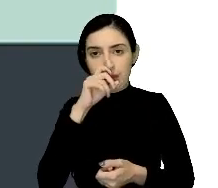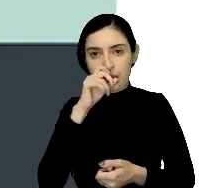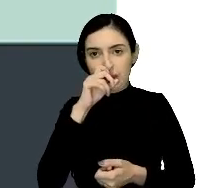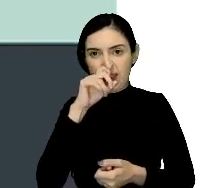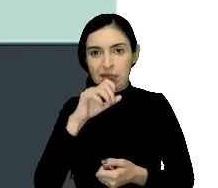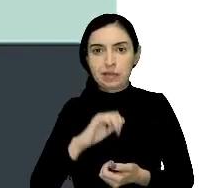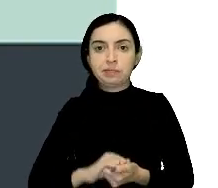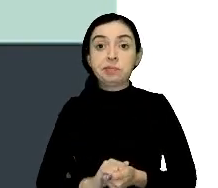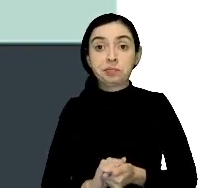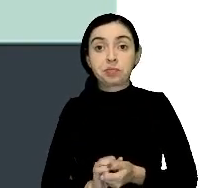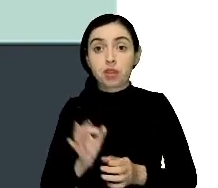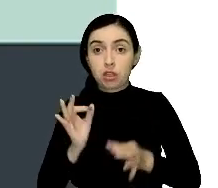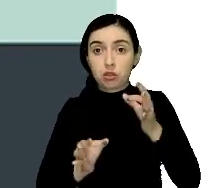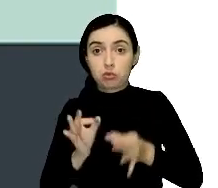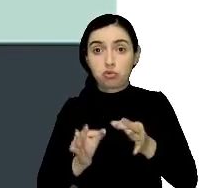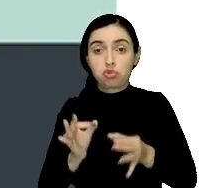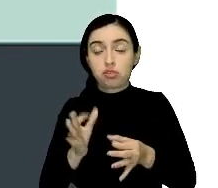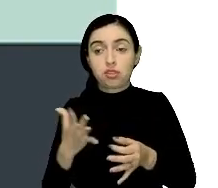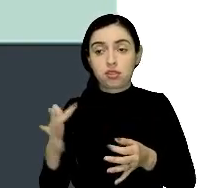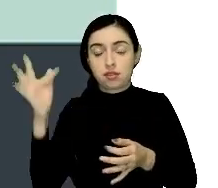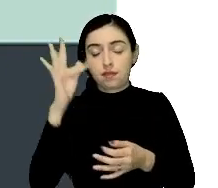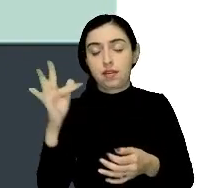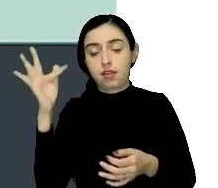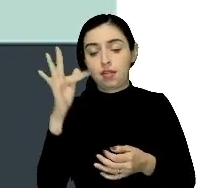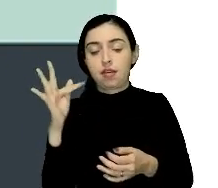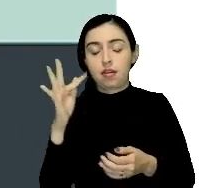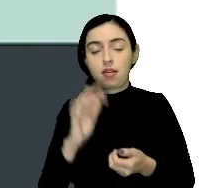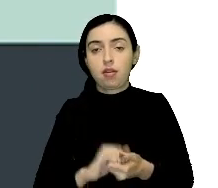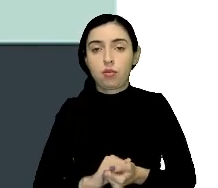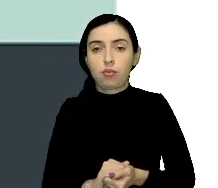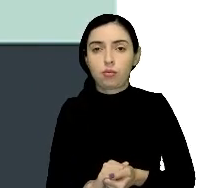na Justiça Federal, que